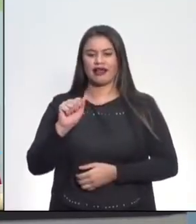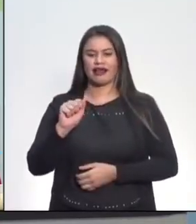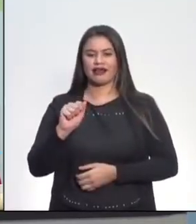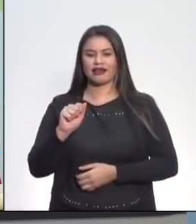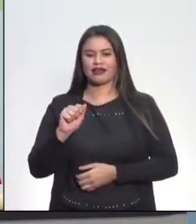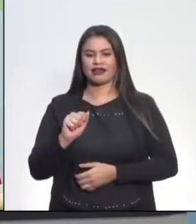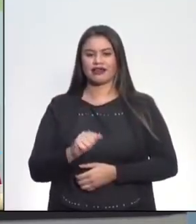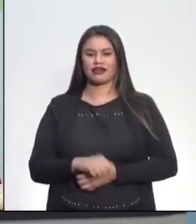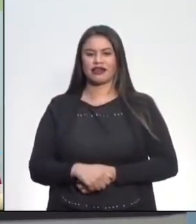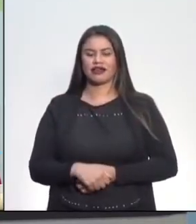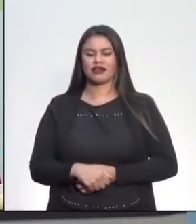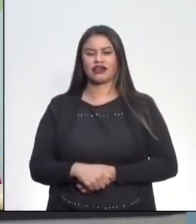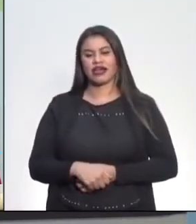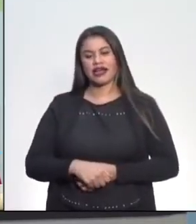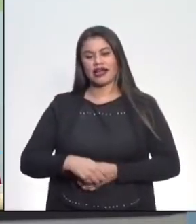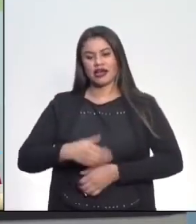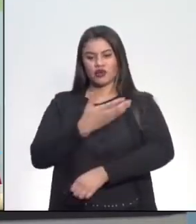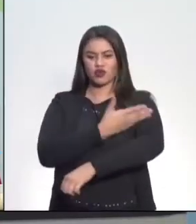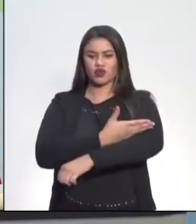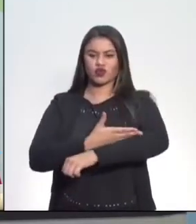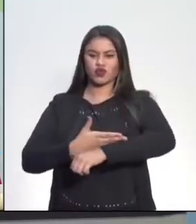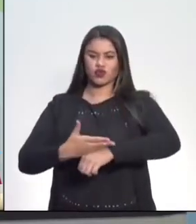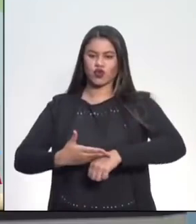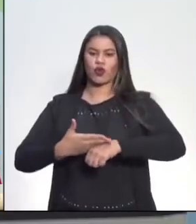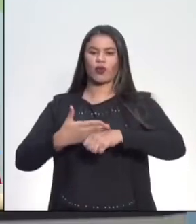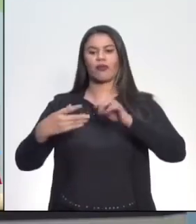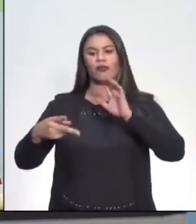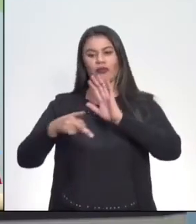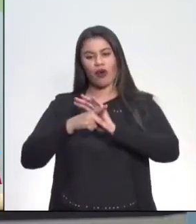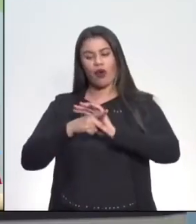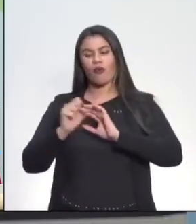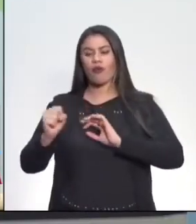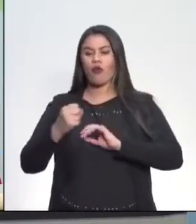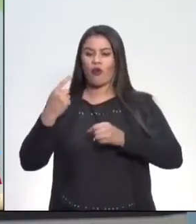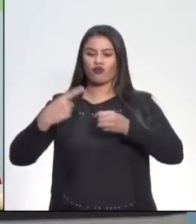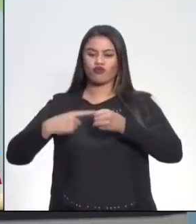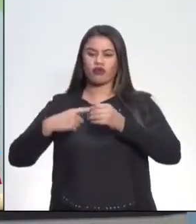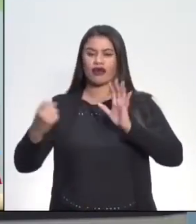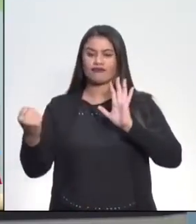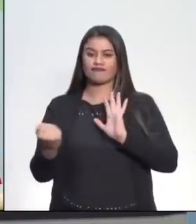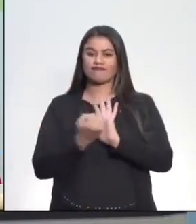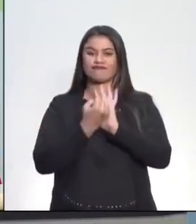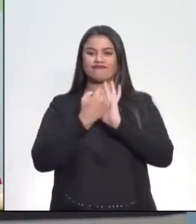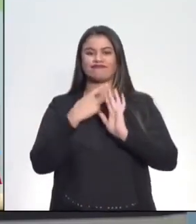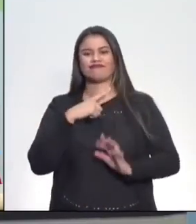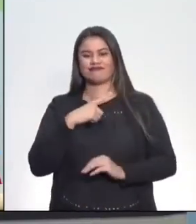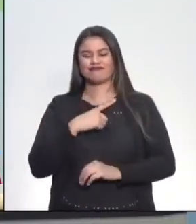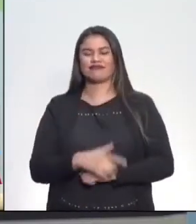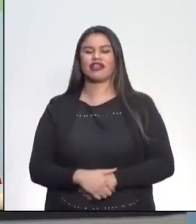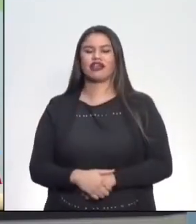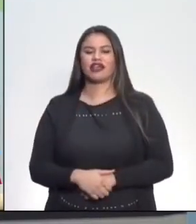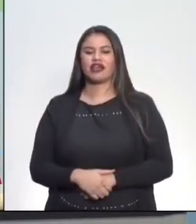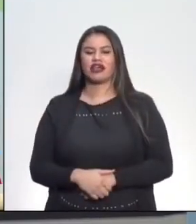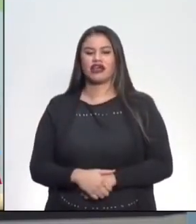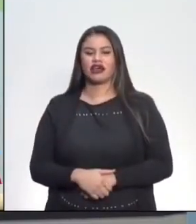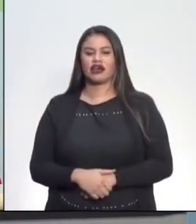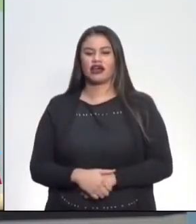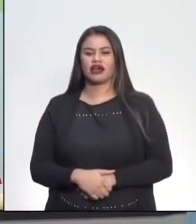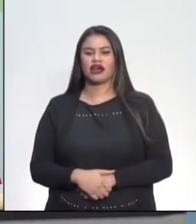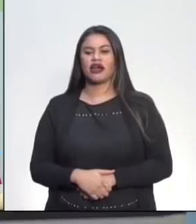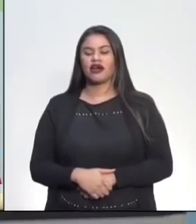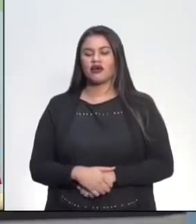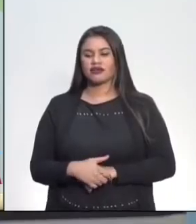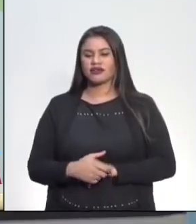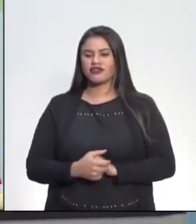a tradição do lugar ou não esquecer de algo que marcou a cidade. E a Flávia, para termos um patrimônio